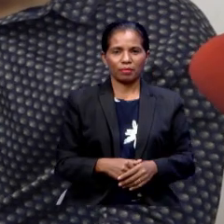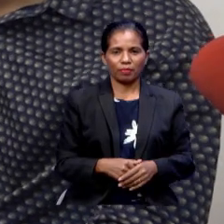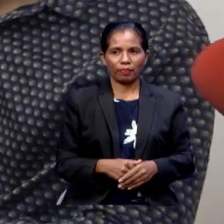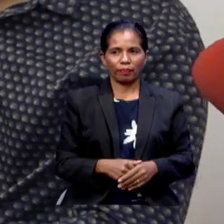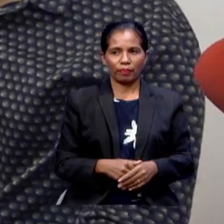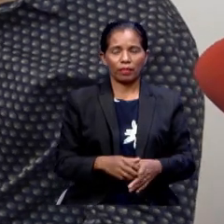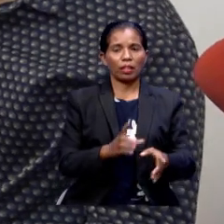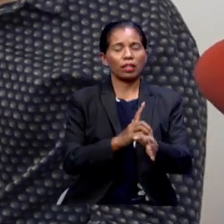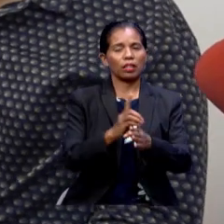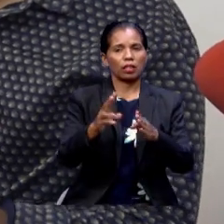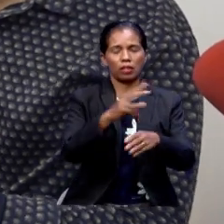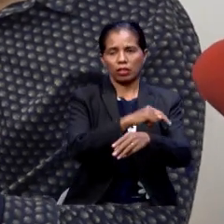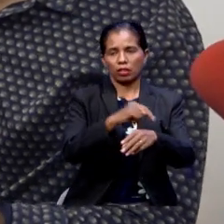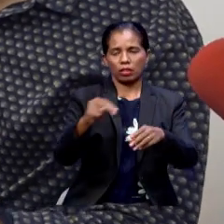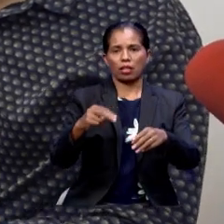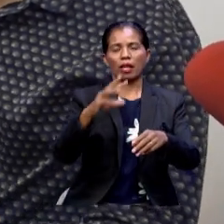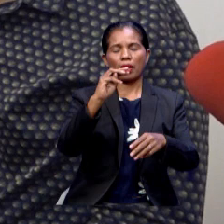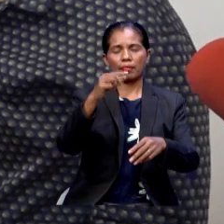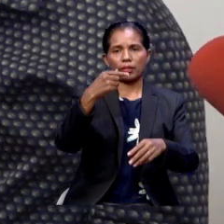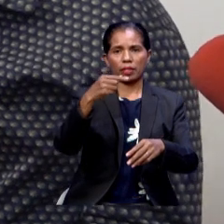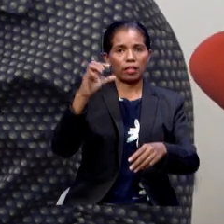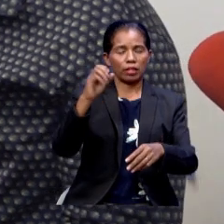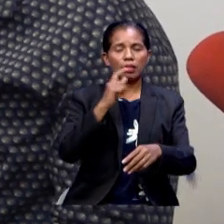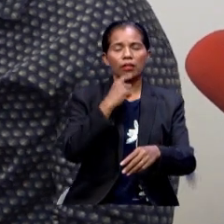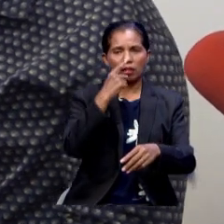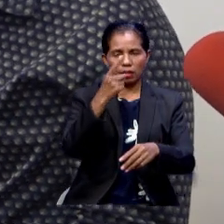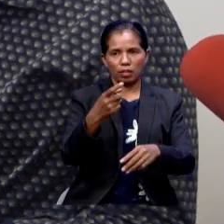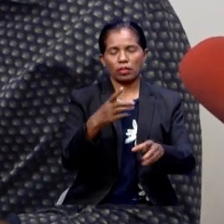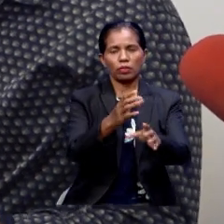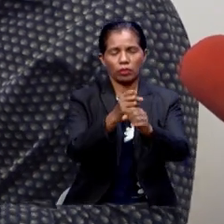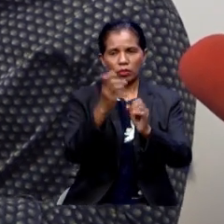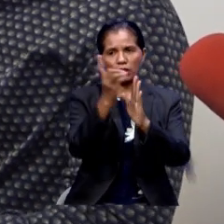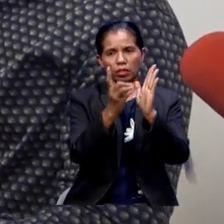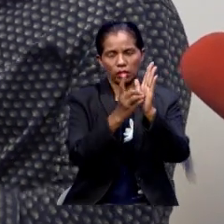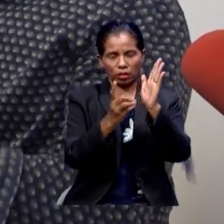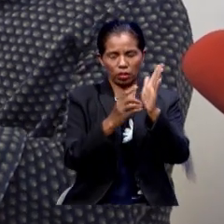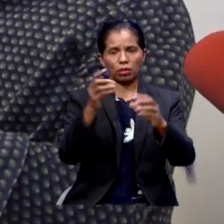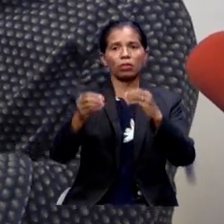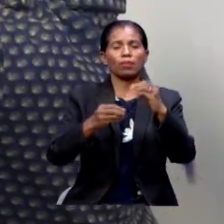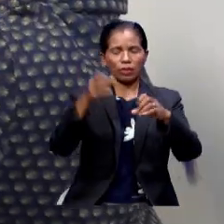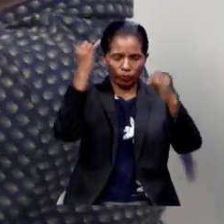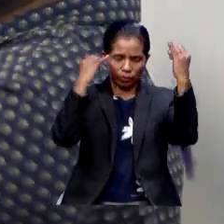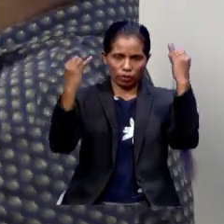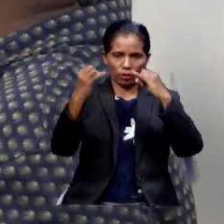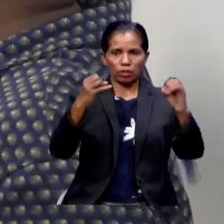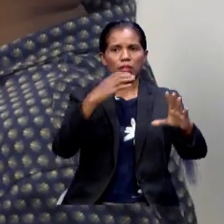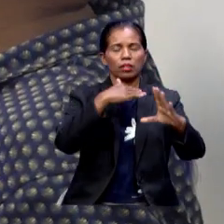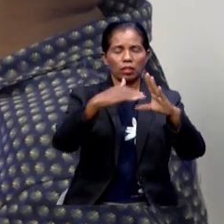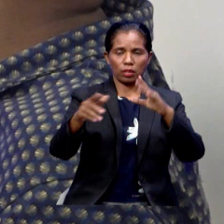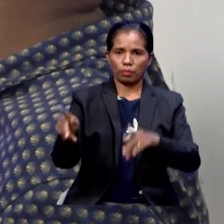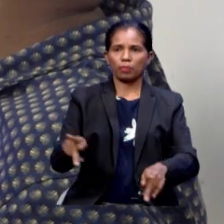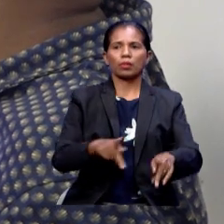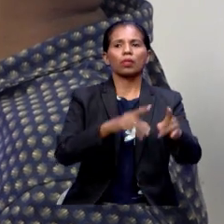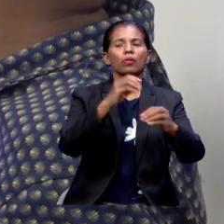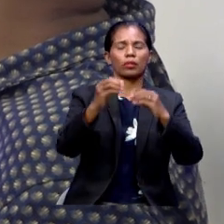Direção Nacional de Meteorologia e Geofísica Rasik Mos Adedaune recolhe os dados relacionados à informação que espalha e público com